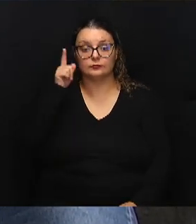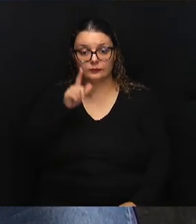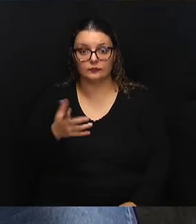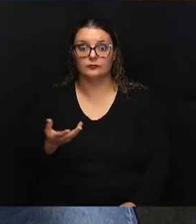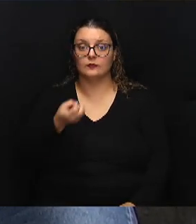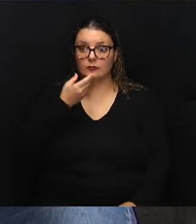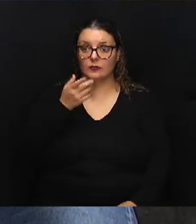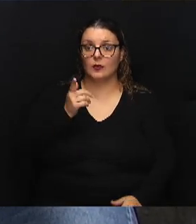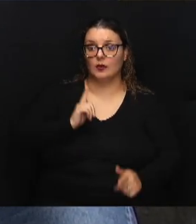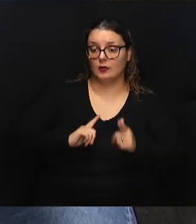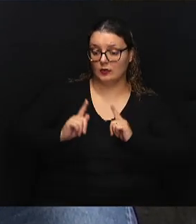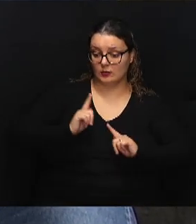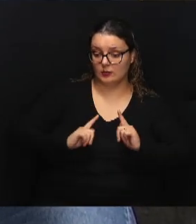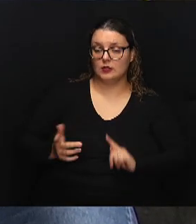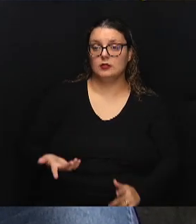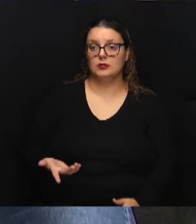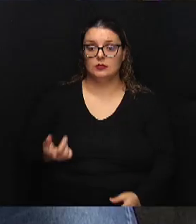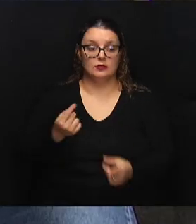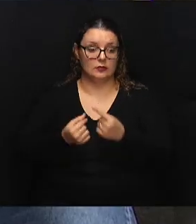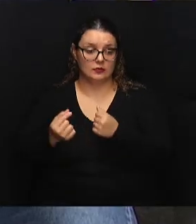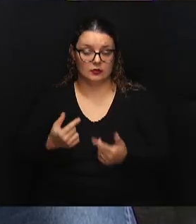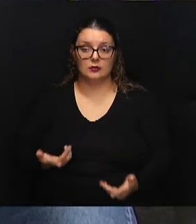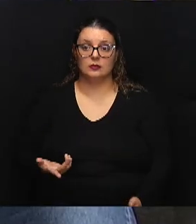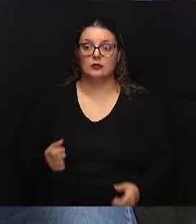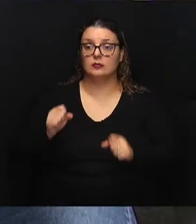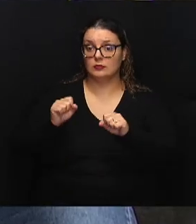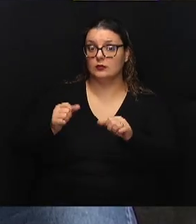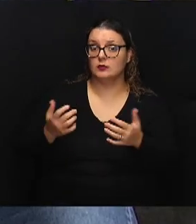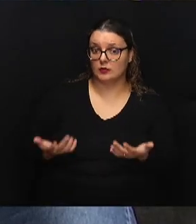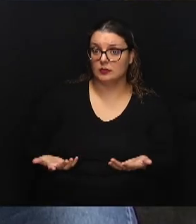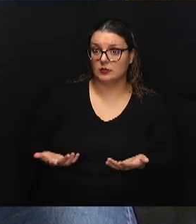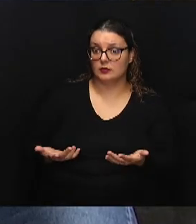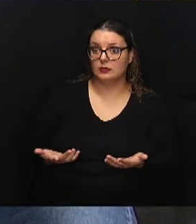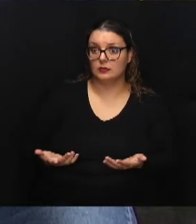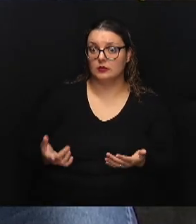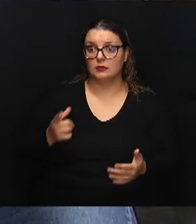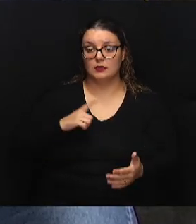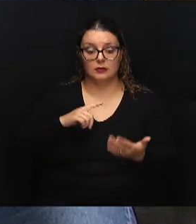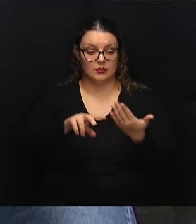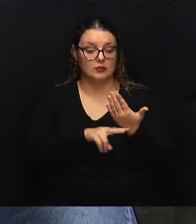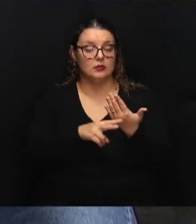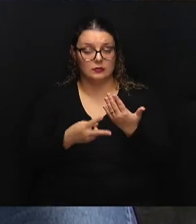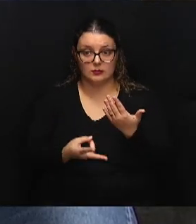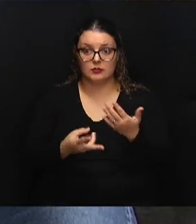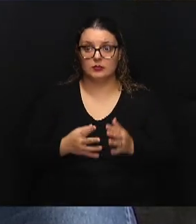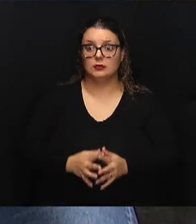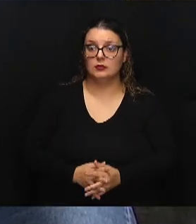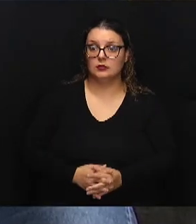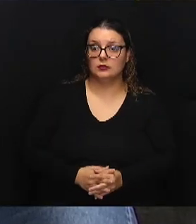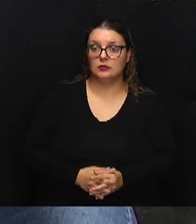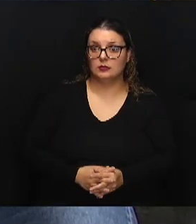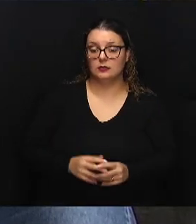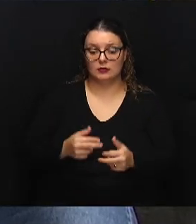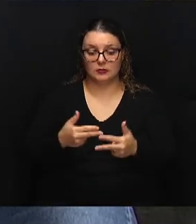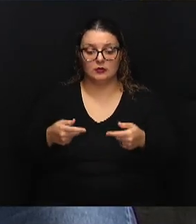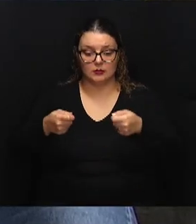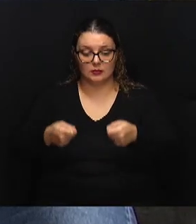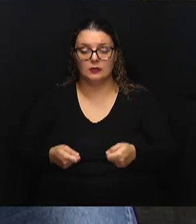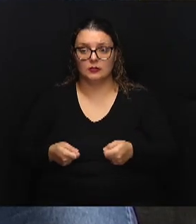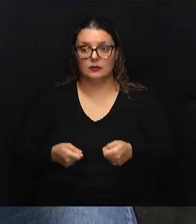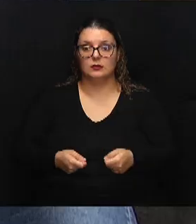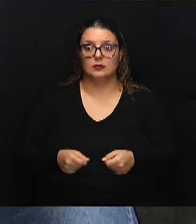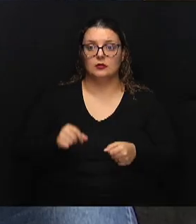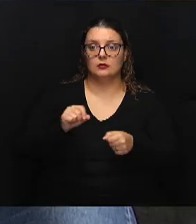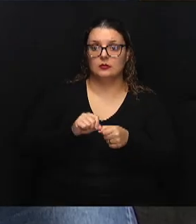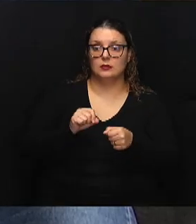boa gestão financeira, possa ter frutos e coisas concretas para